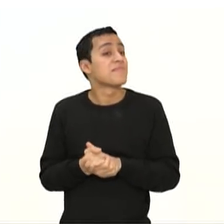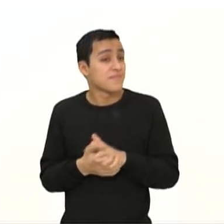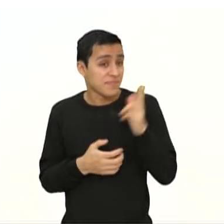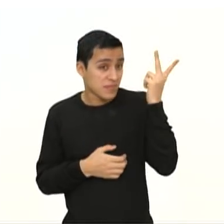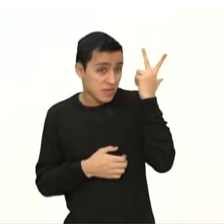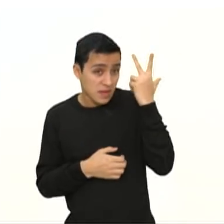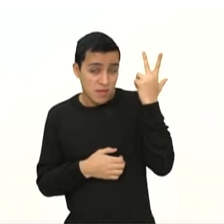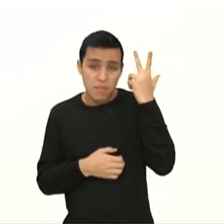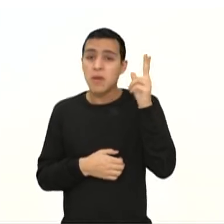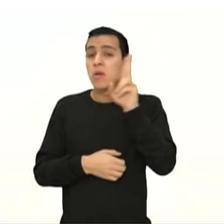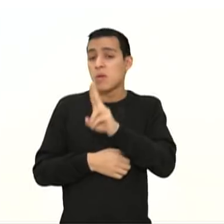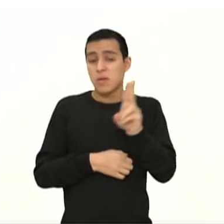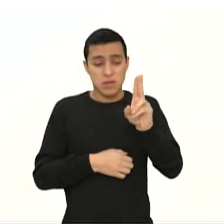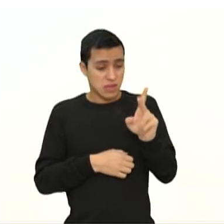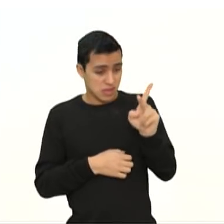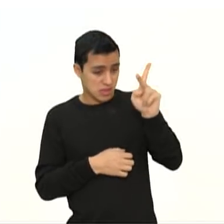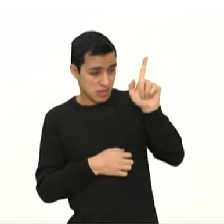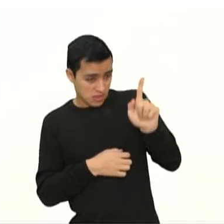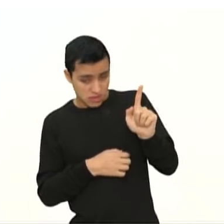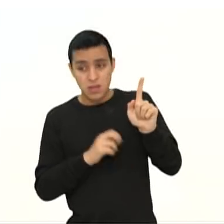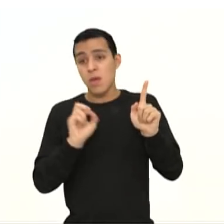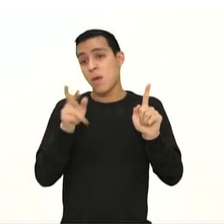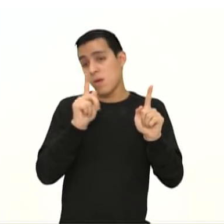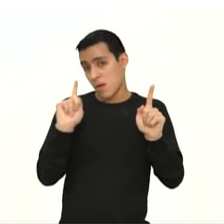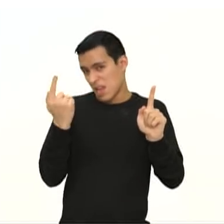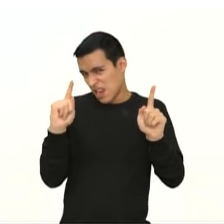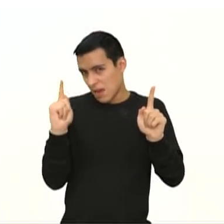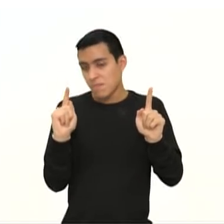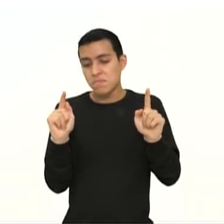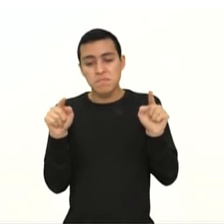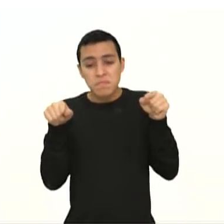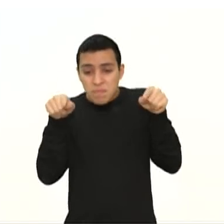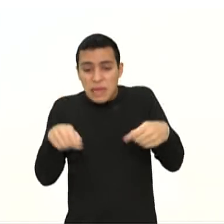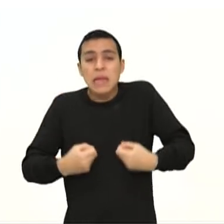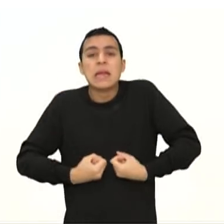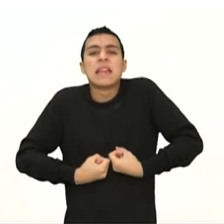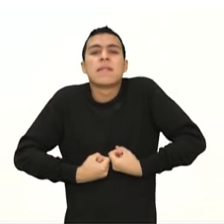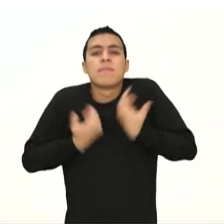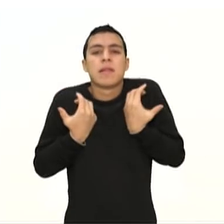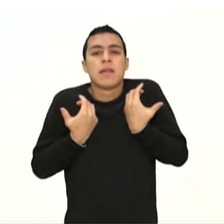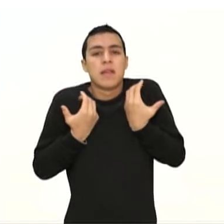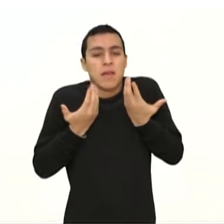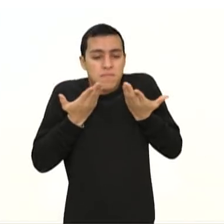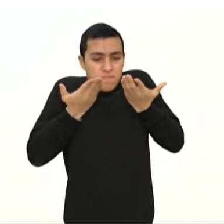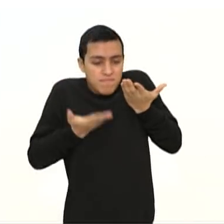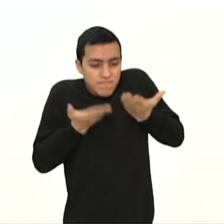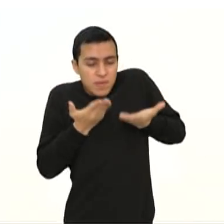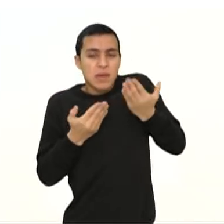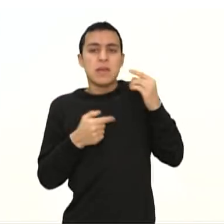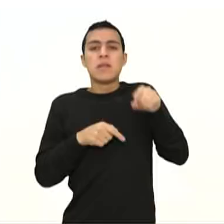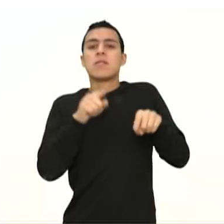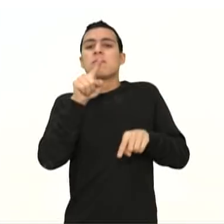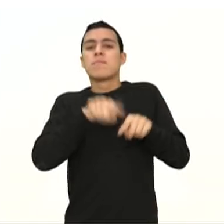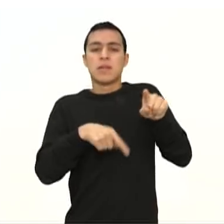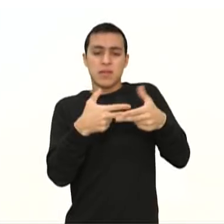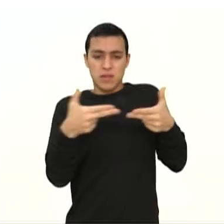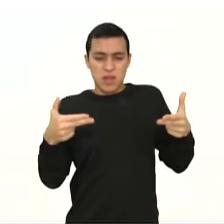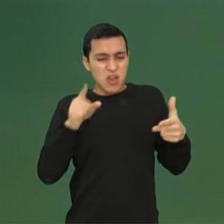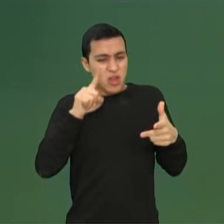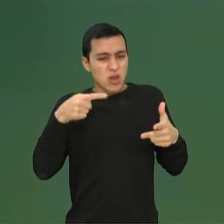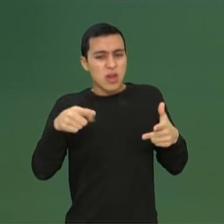utilizamos as unidades quilograma ou grama para expressar a massa de um material, um objeto do